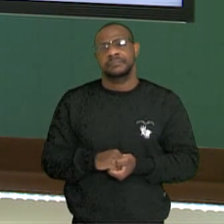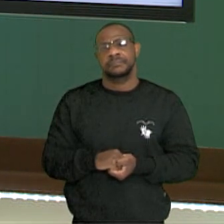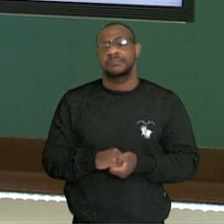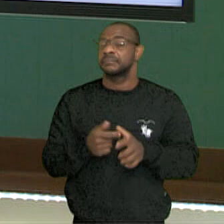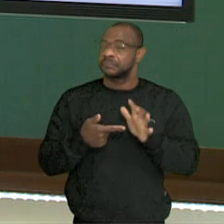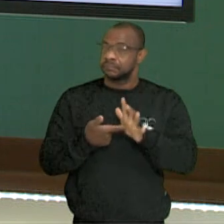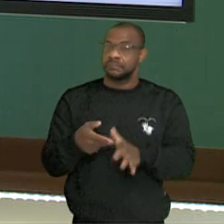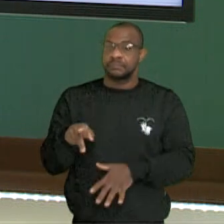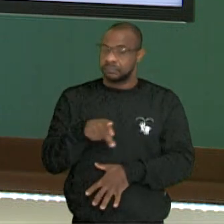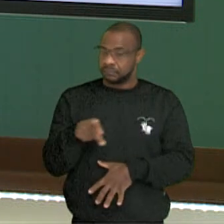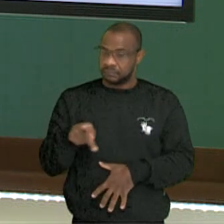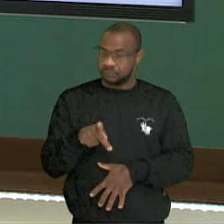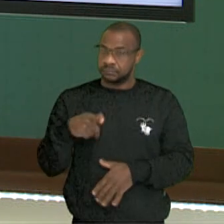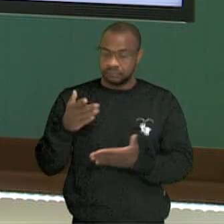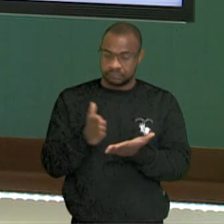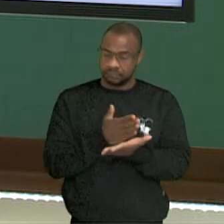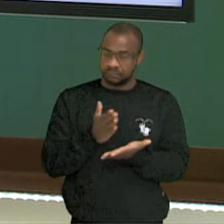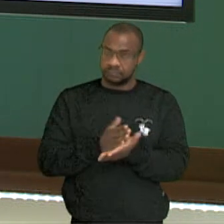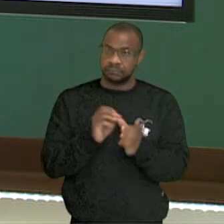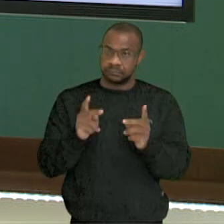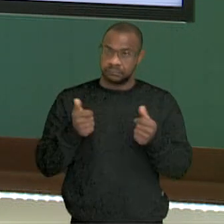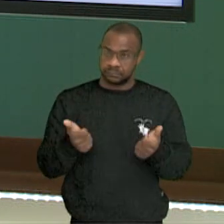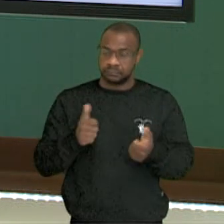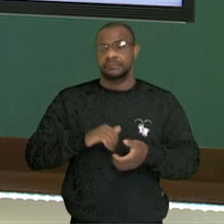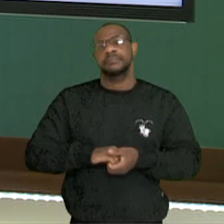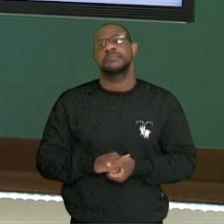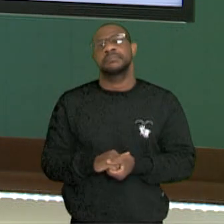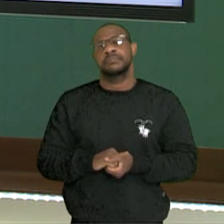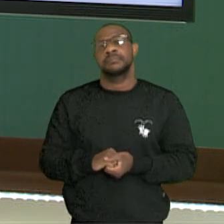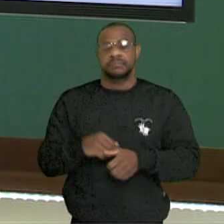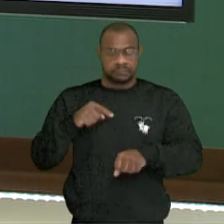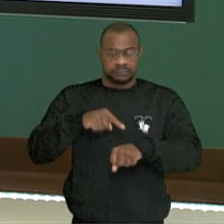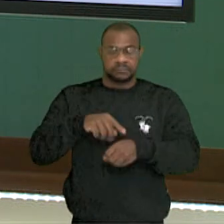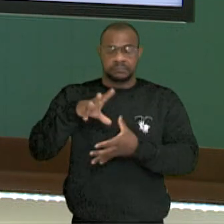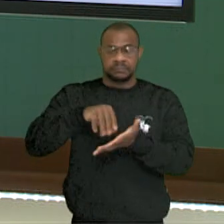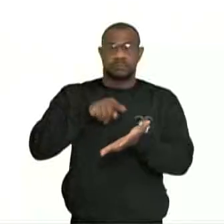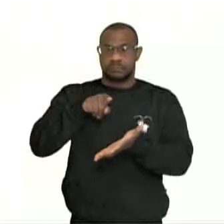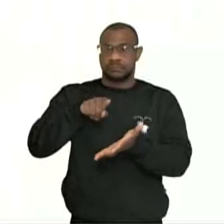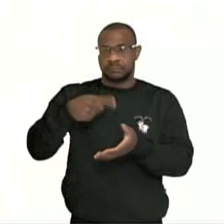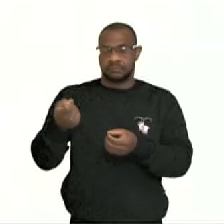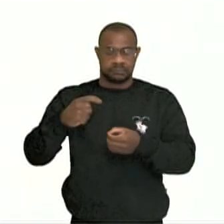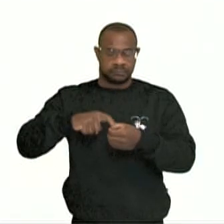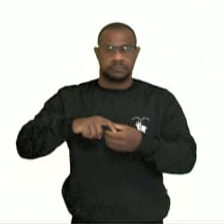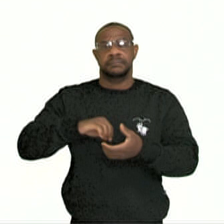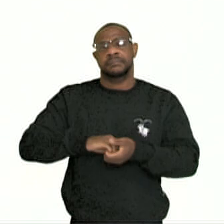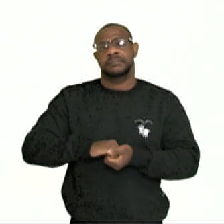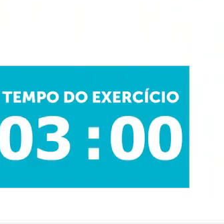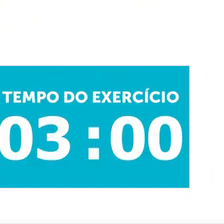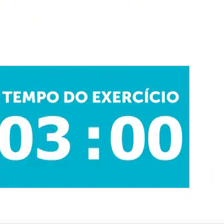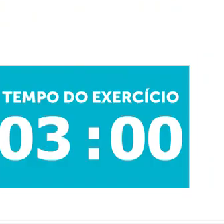professor. E eu entendi tudo sobre rochas. Então eu vou dar um tempinho para vocês copiarem e eu já retorno.